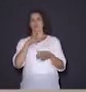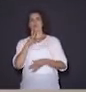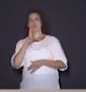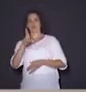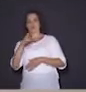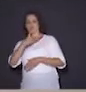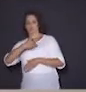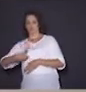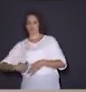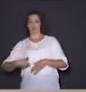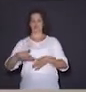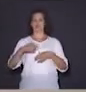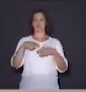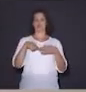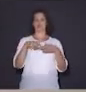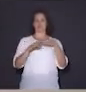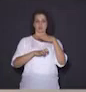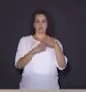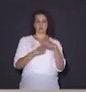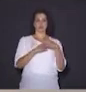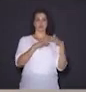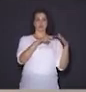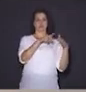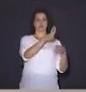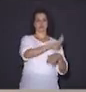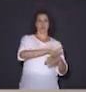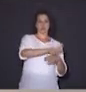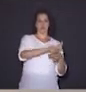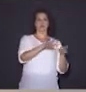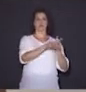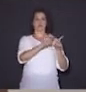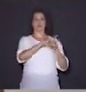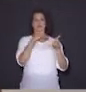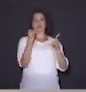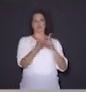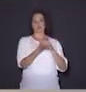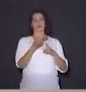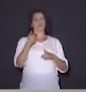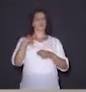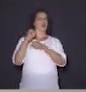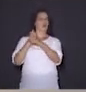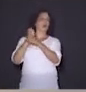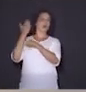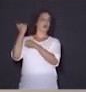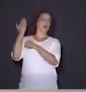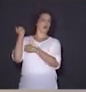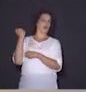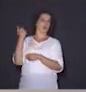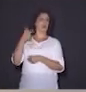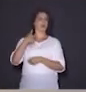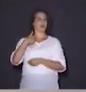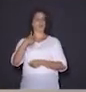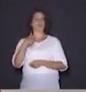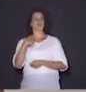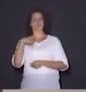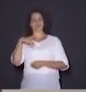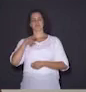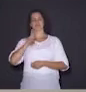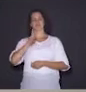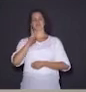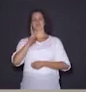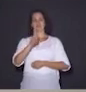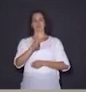empresarial da academia e da sociedade civil não empresarial eu fui a alguns anos atrás uma das quatro representantes é